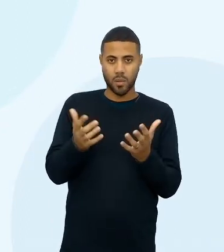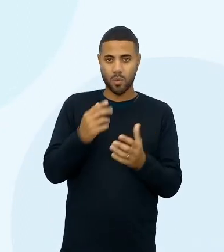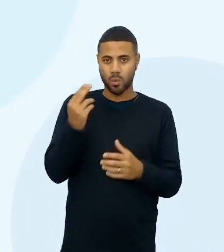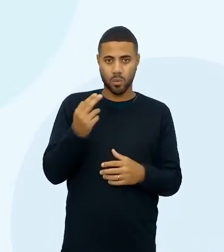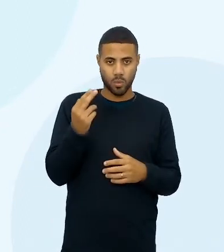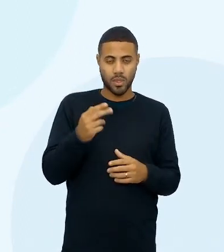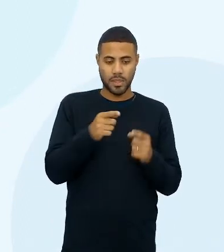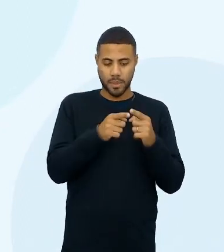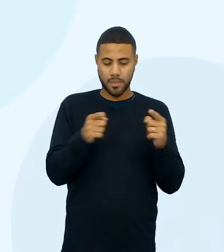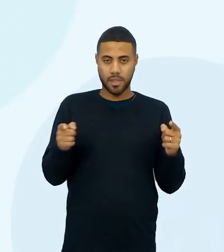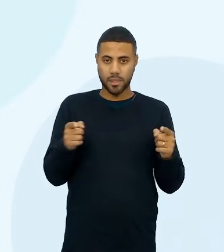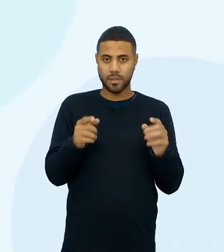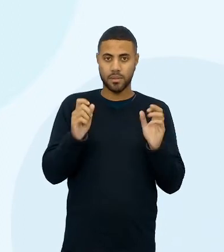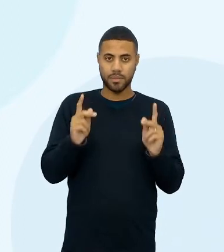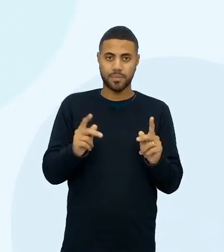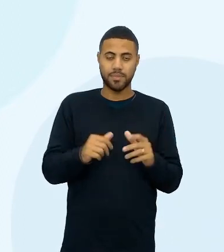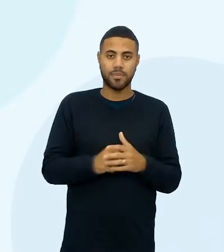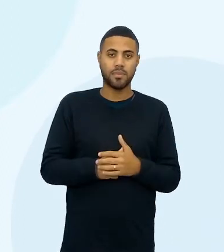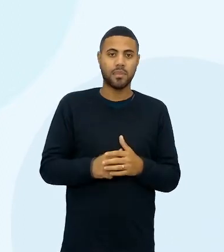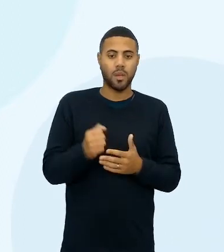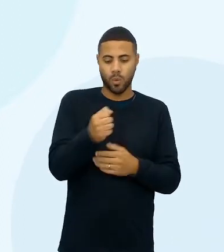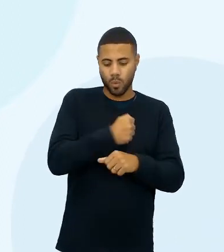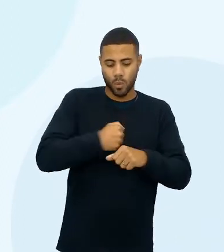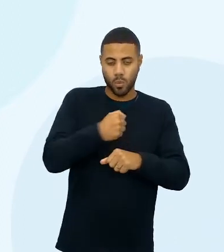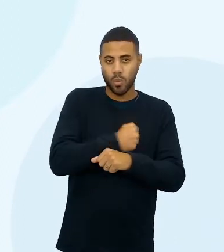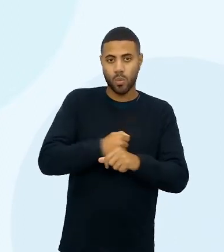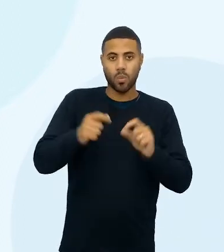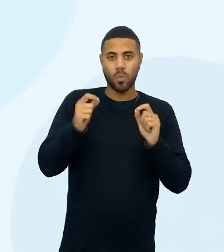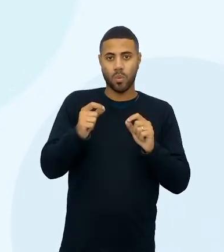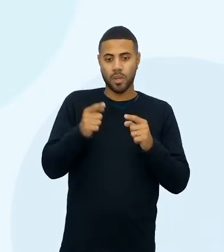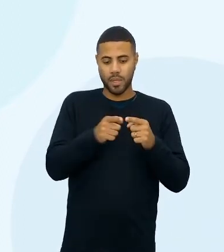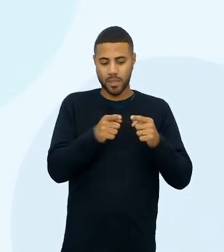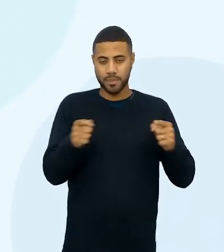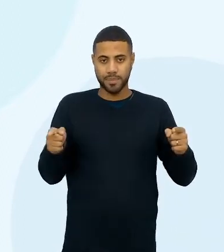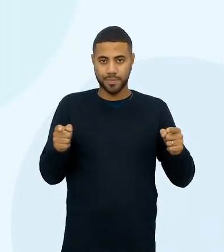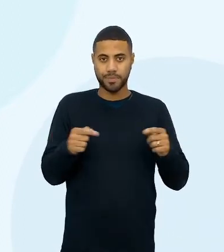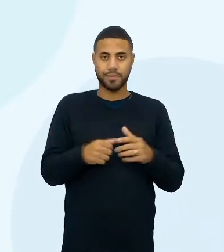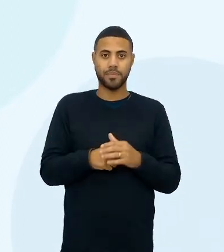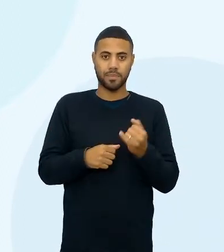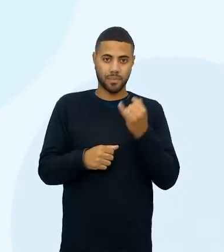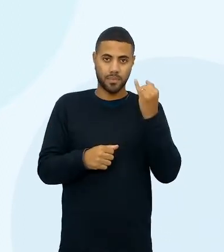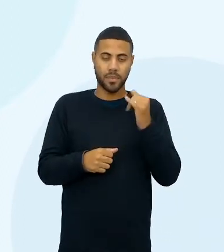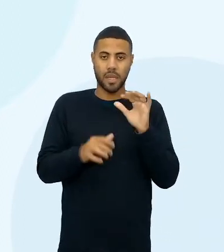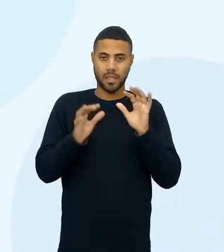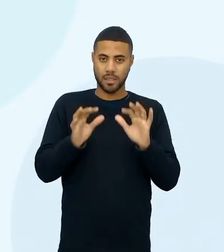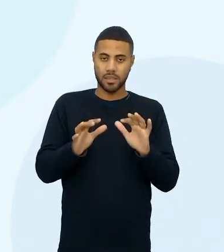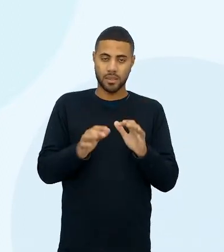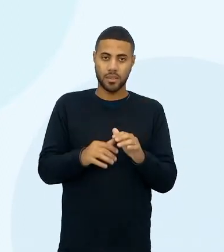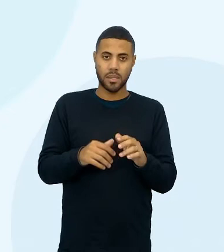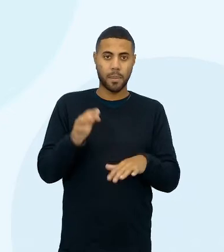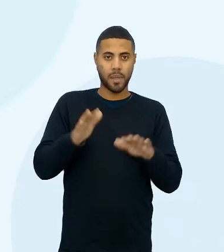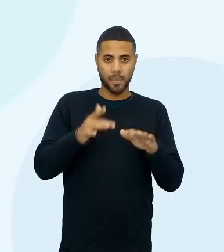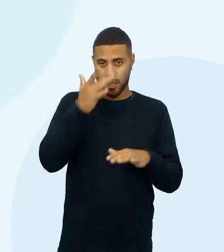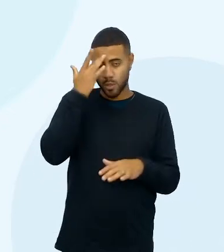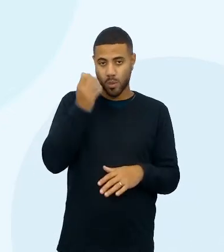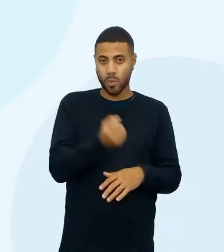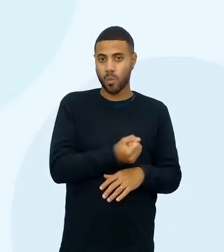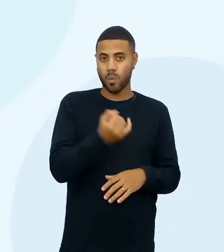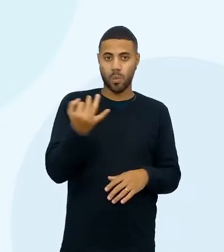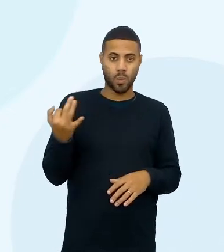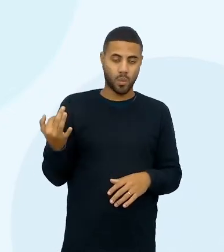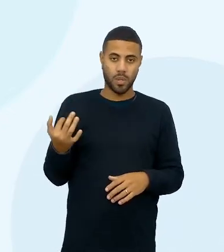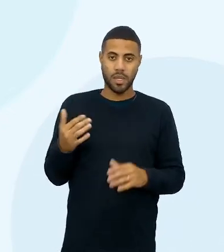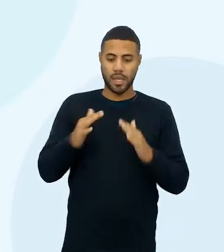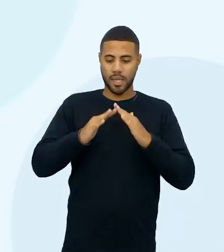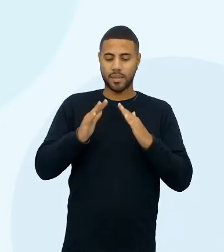sua semana, o que você vai cozinhar naquela semana, né? De acordo com a quantidade de pessoas, né, que tem